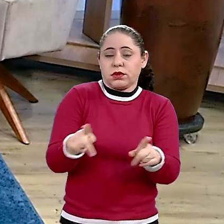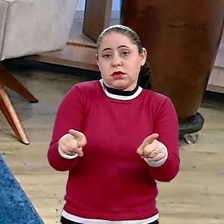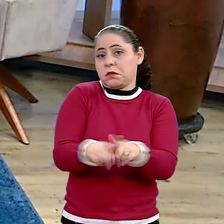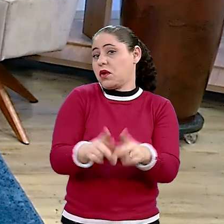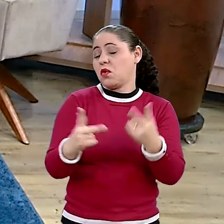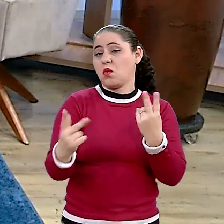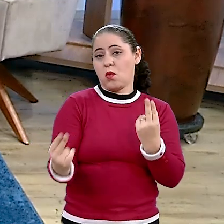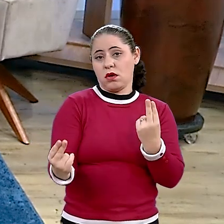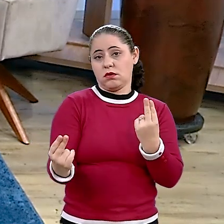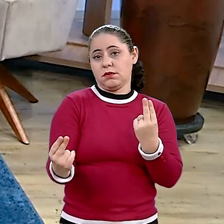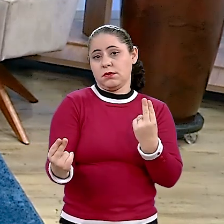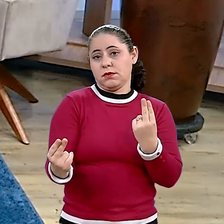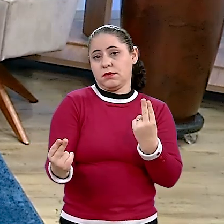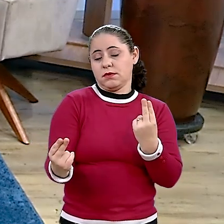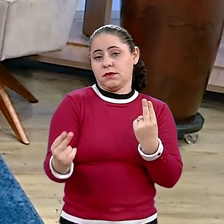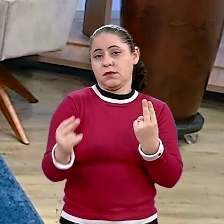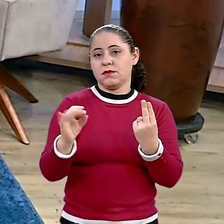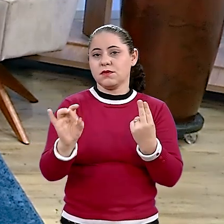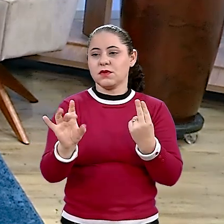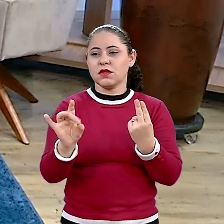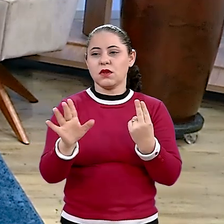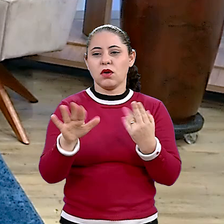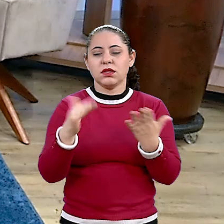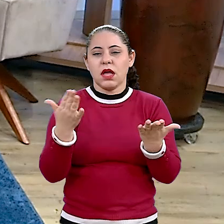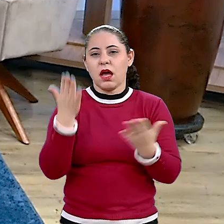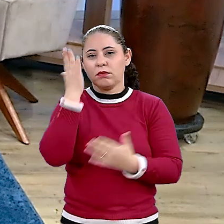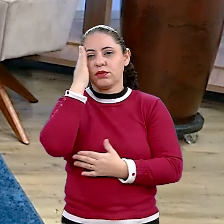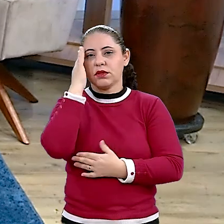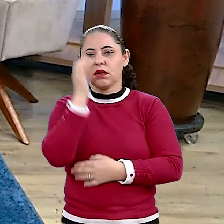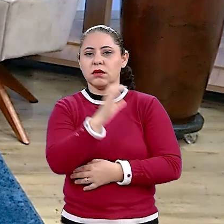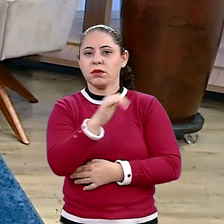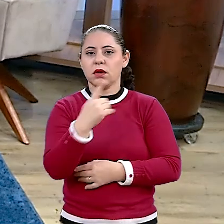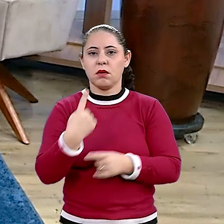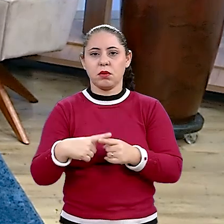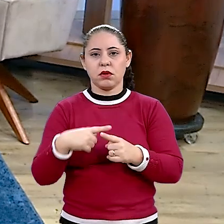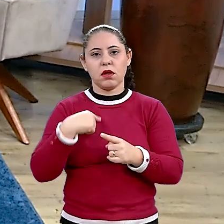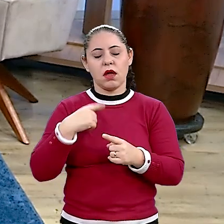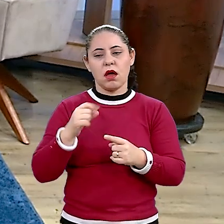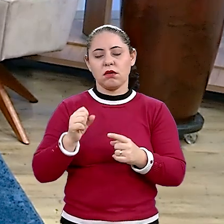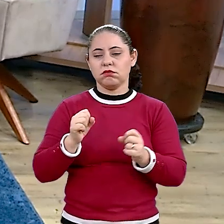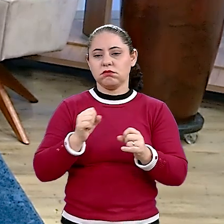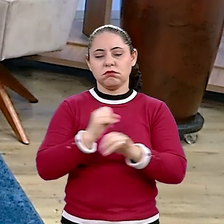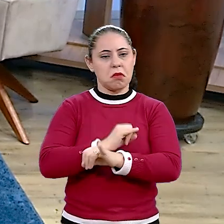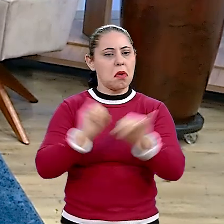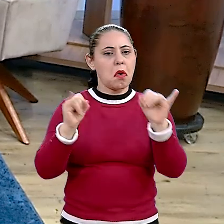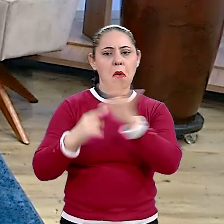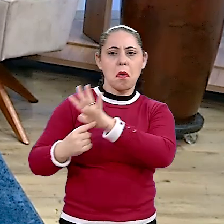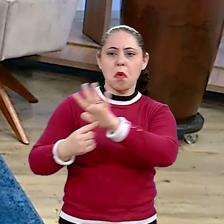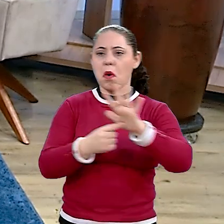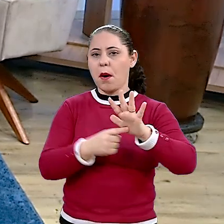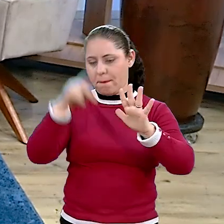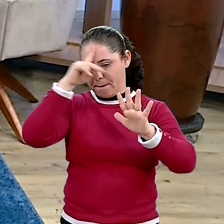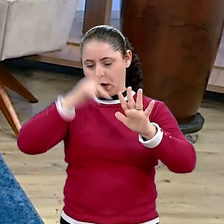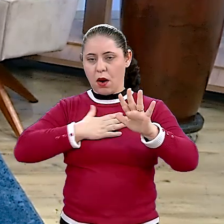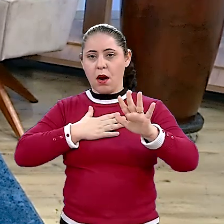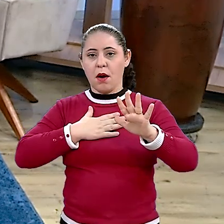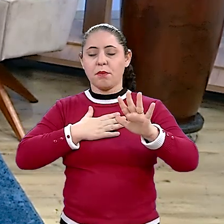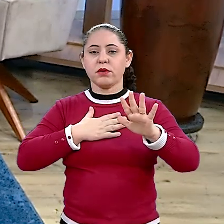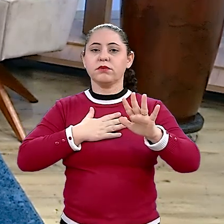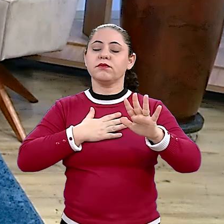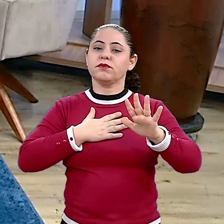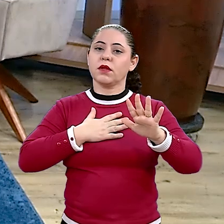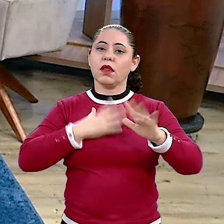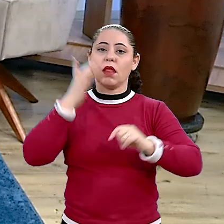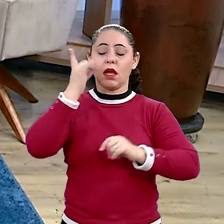Porque a gente só sabe dessa situação aqui de Campo Grande porque eu tornei público. Eu, com a imunidade parlamentar que eu tenho,